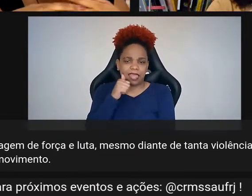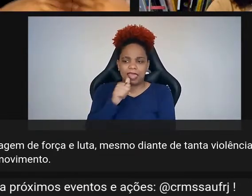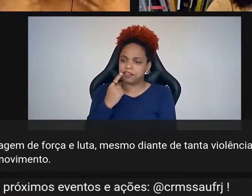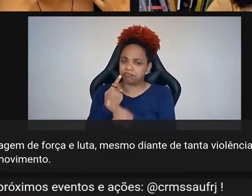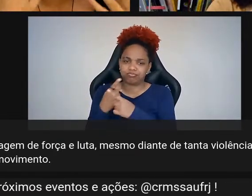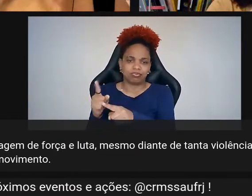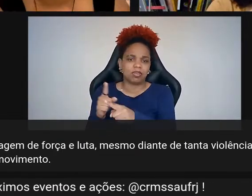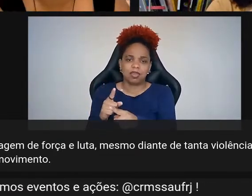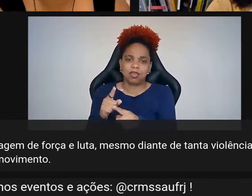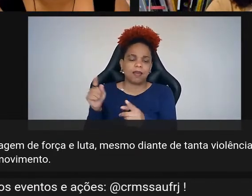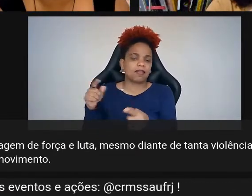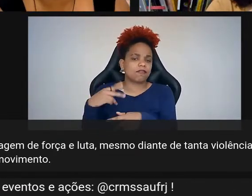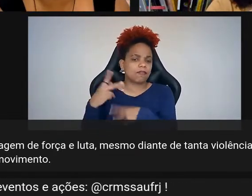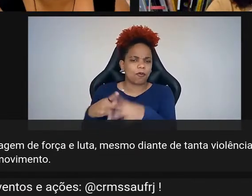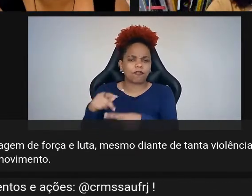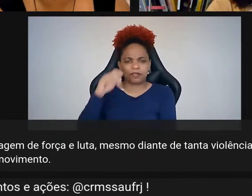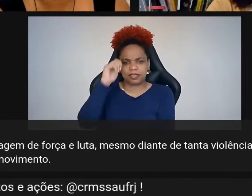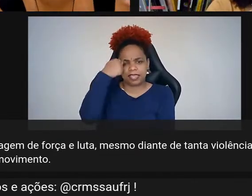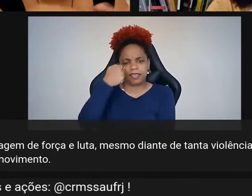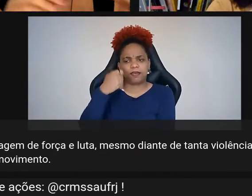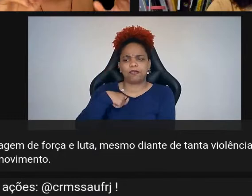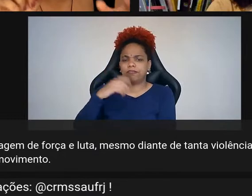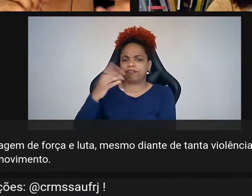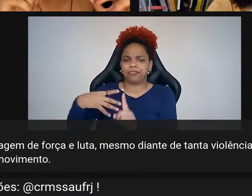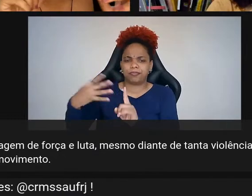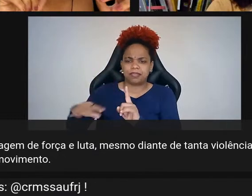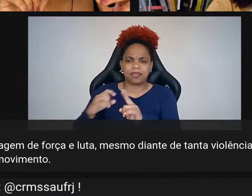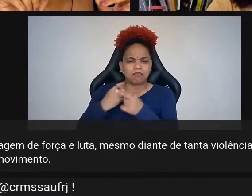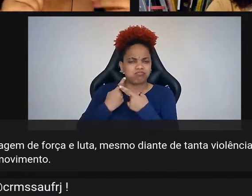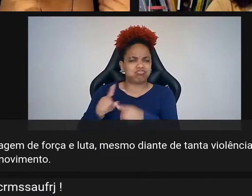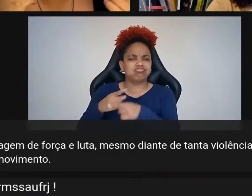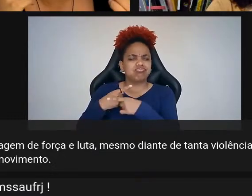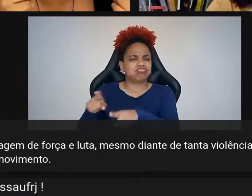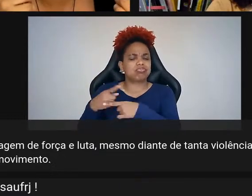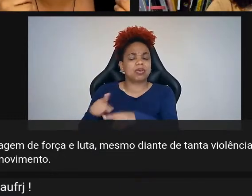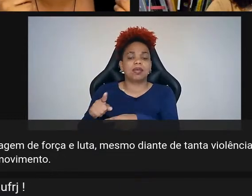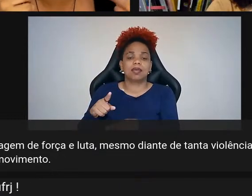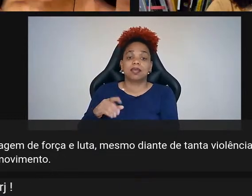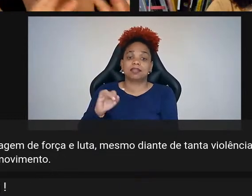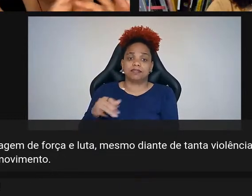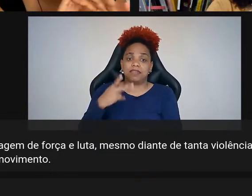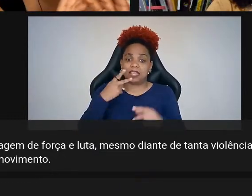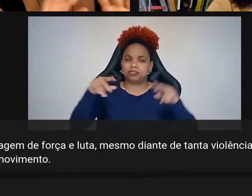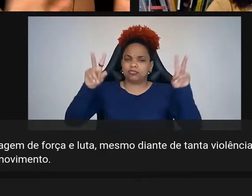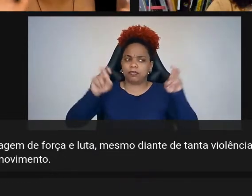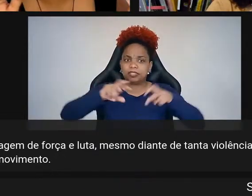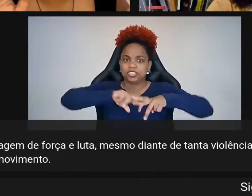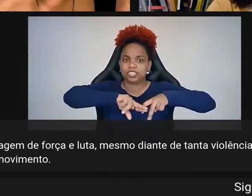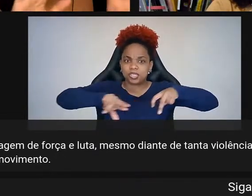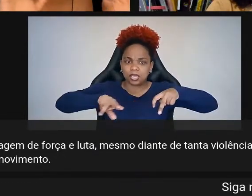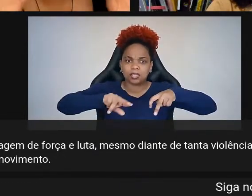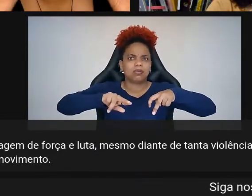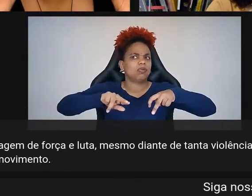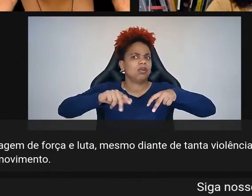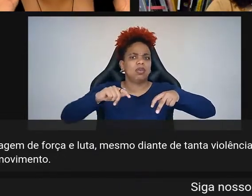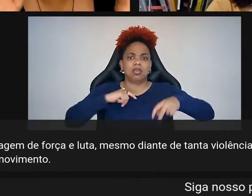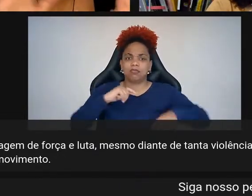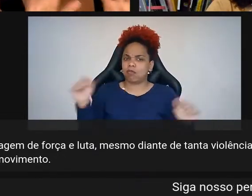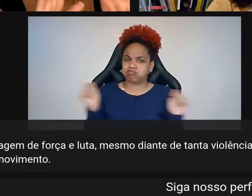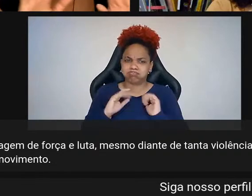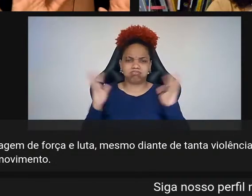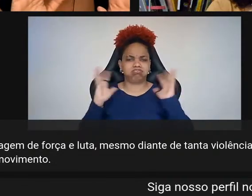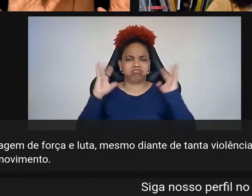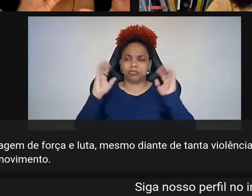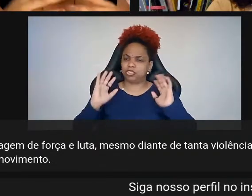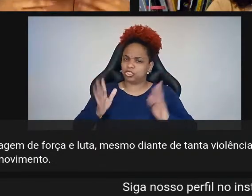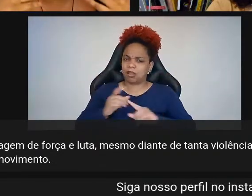população negra, contra a população LGBTQIA+. Se a gente fala de gênero em algum momento, já levantam-se ali e já